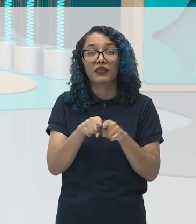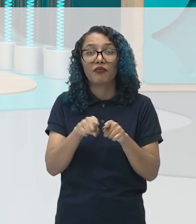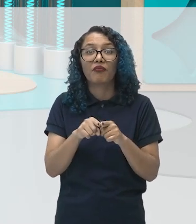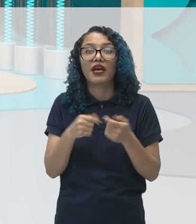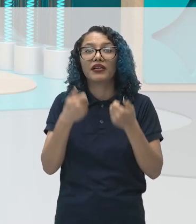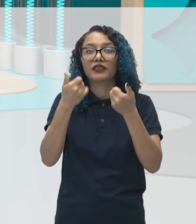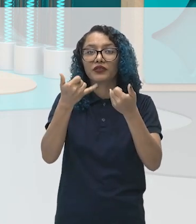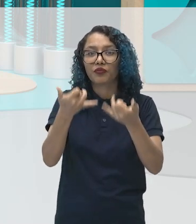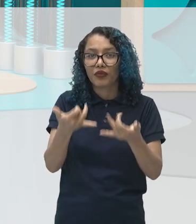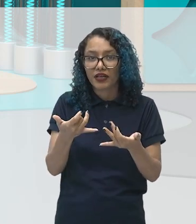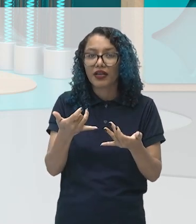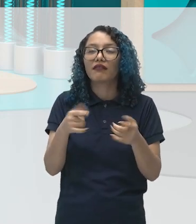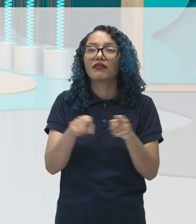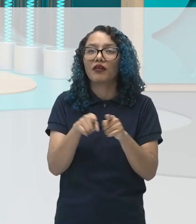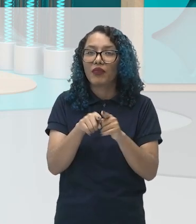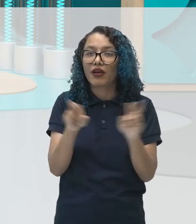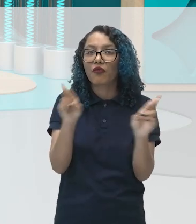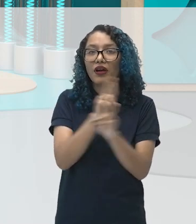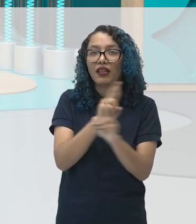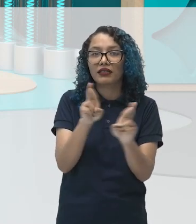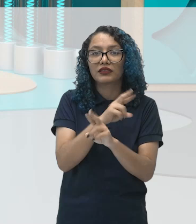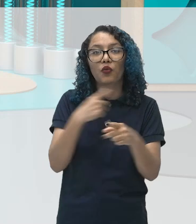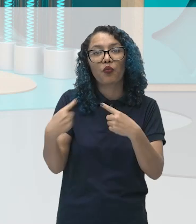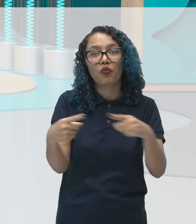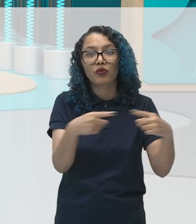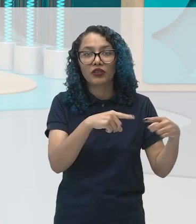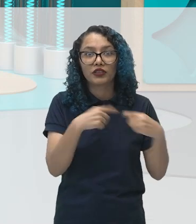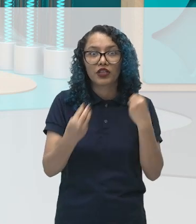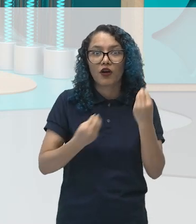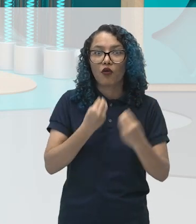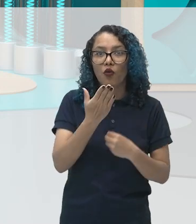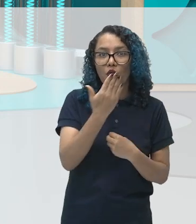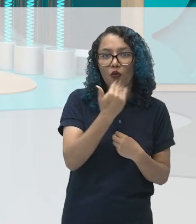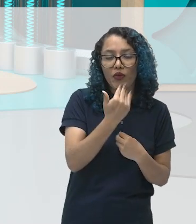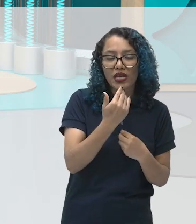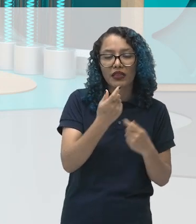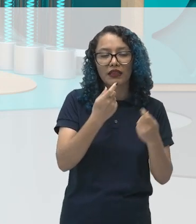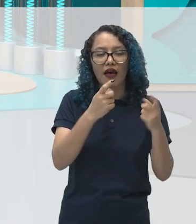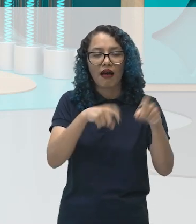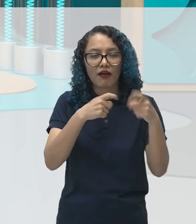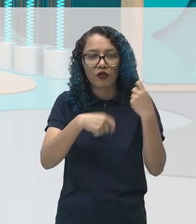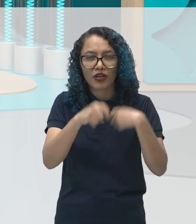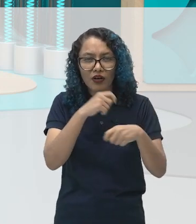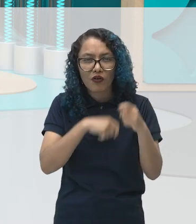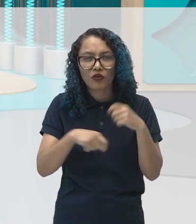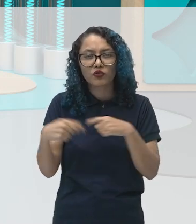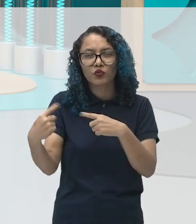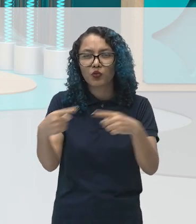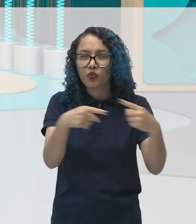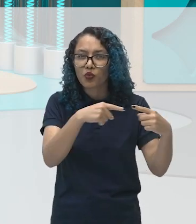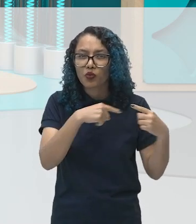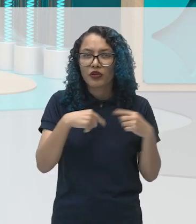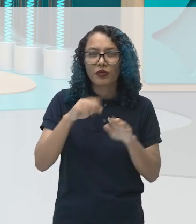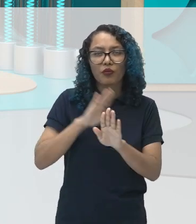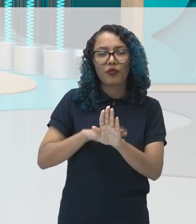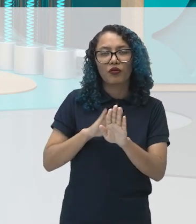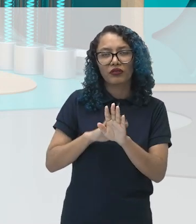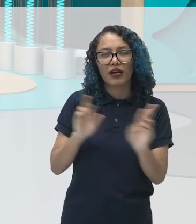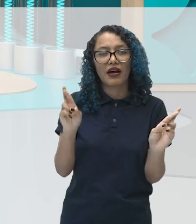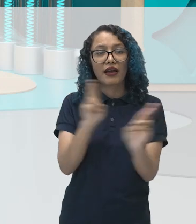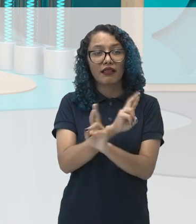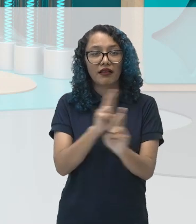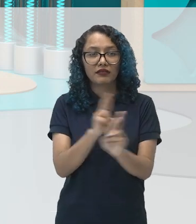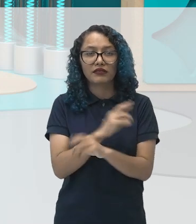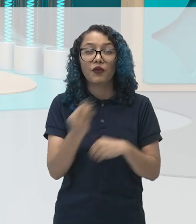politicamente sobre a questão alimentar, questão do agronegócio, das políticas por trás